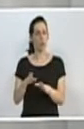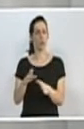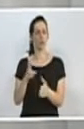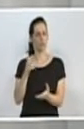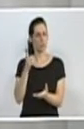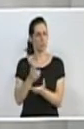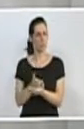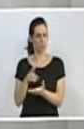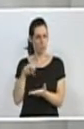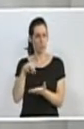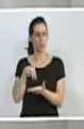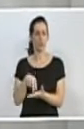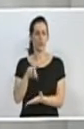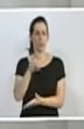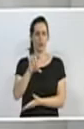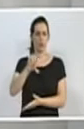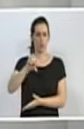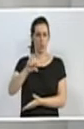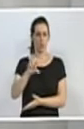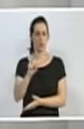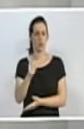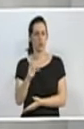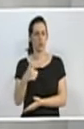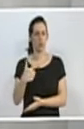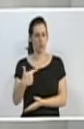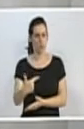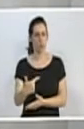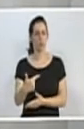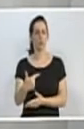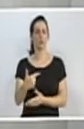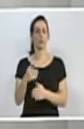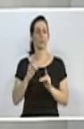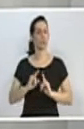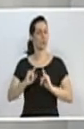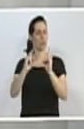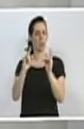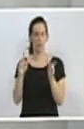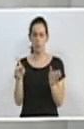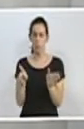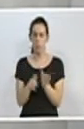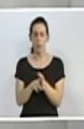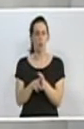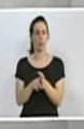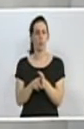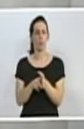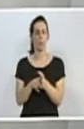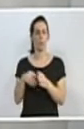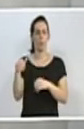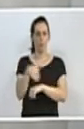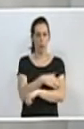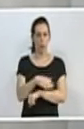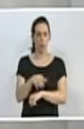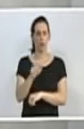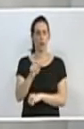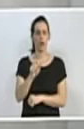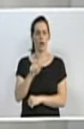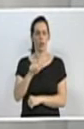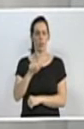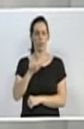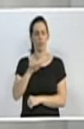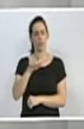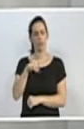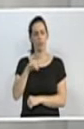definitivamente, isso no ano de 1982, em prédio próprio, na rua Almirante Tamandaré,